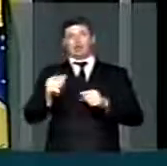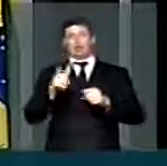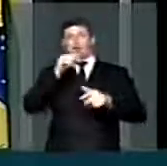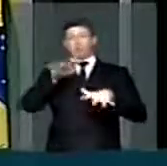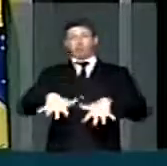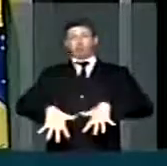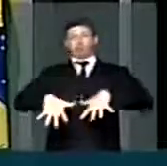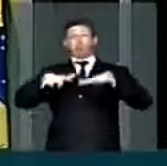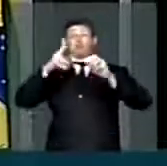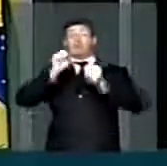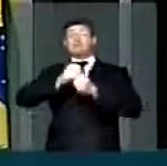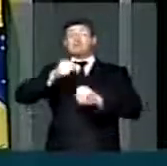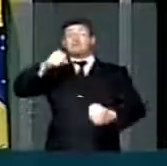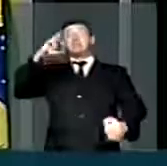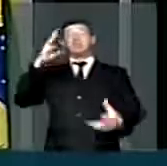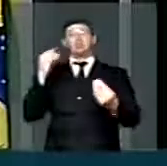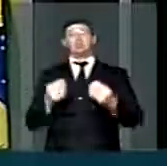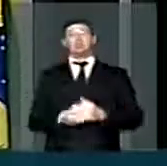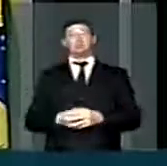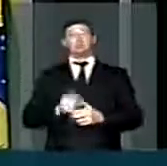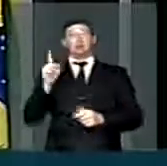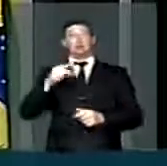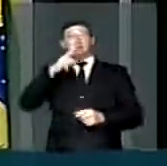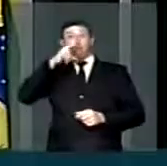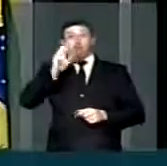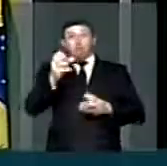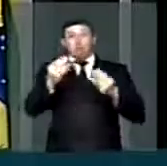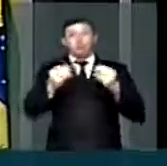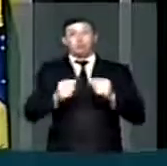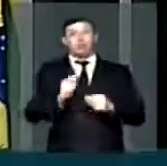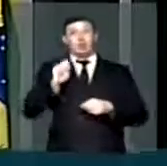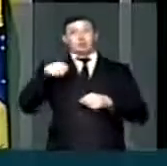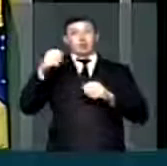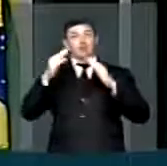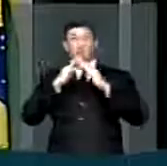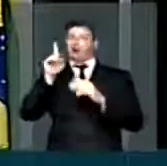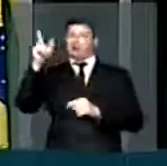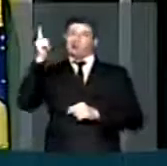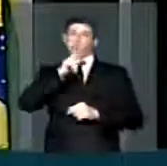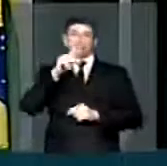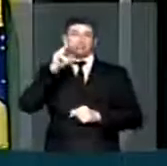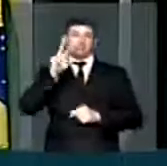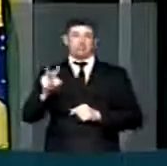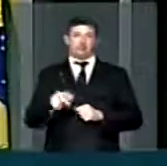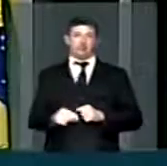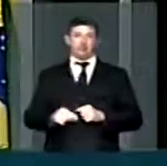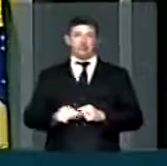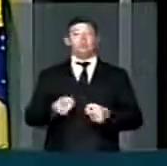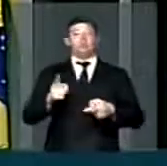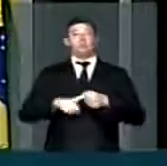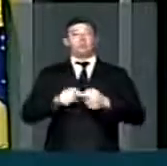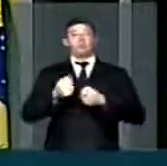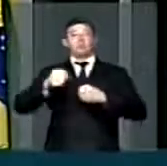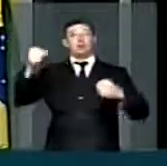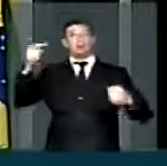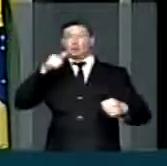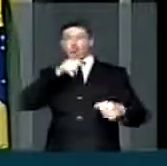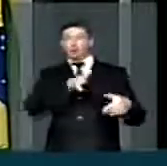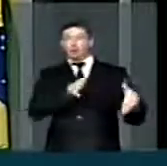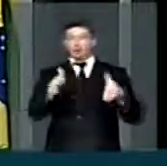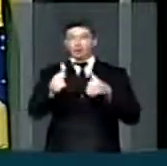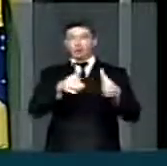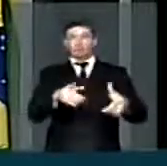gigantesca. É uma coisa extraordinária, só para quem vive lá mesmo, para sentir o tamanho daquele rio e